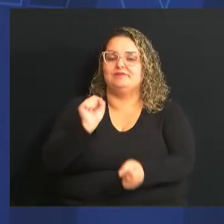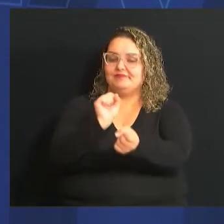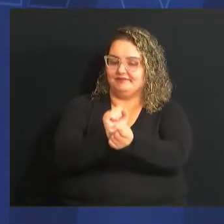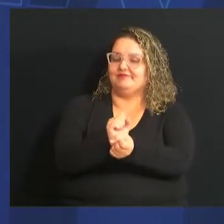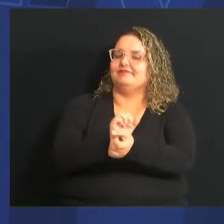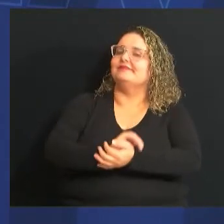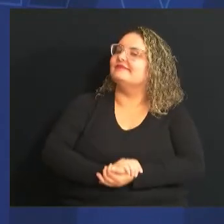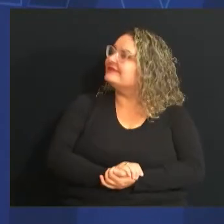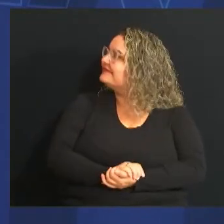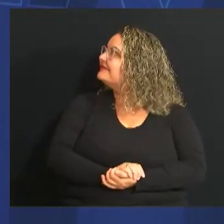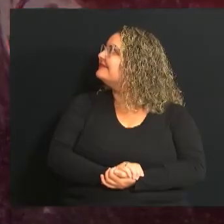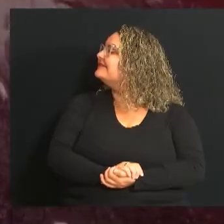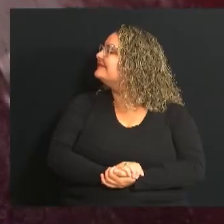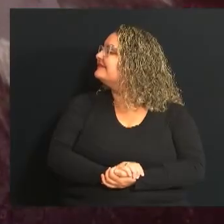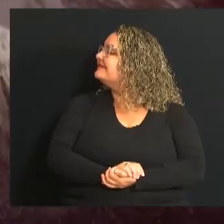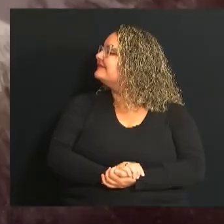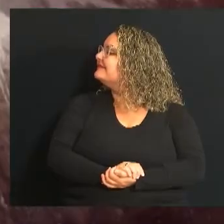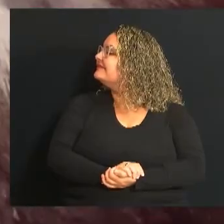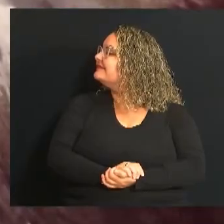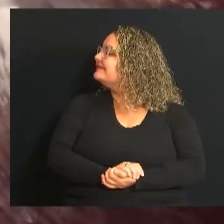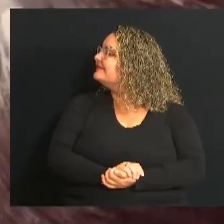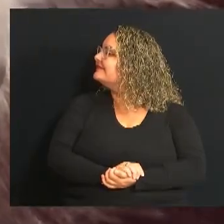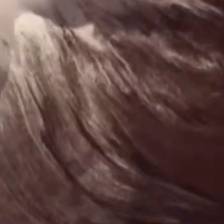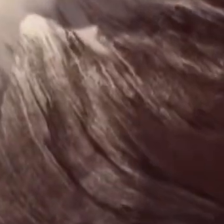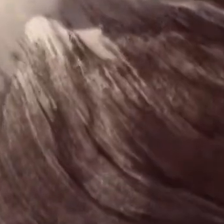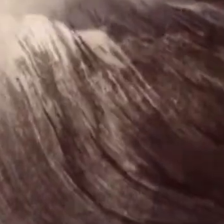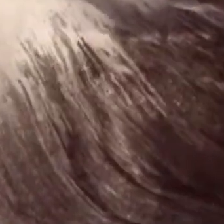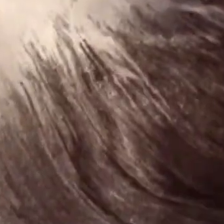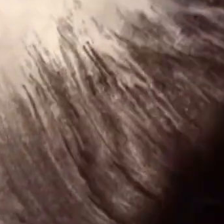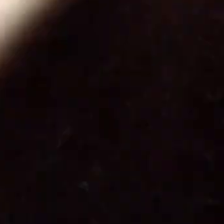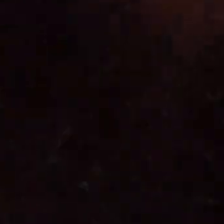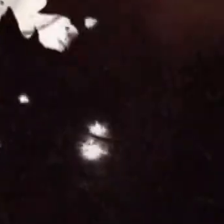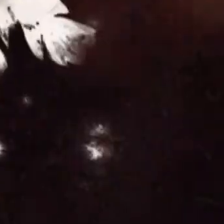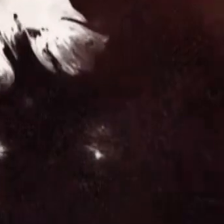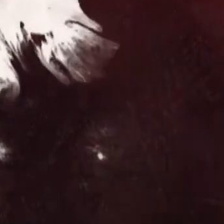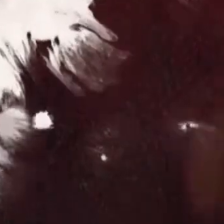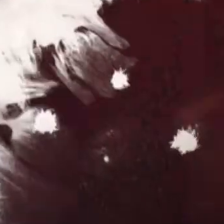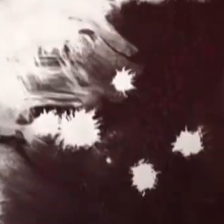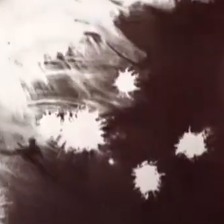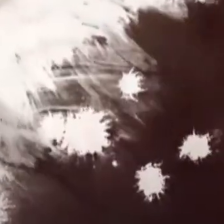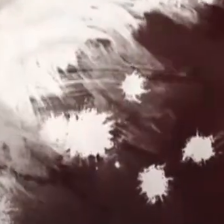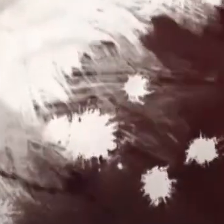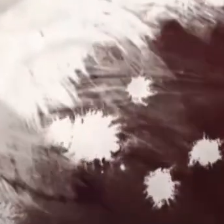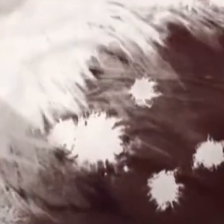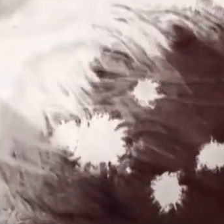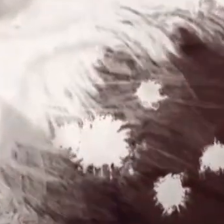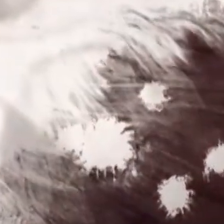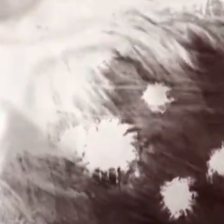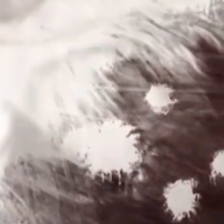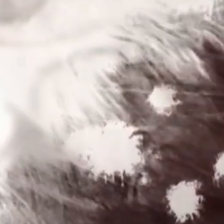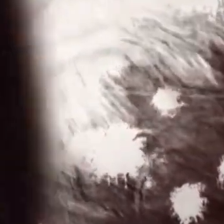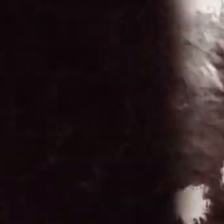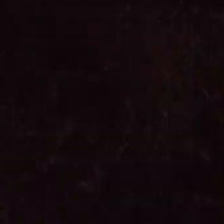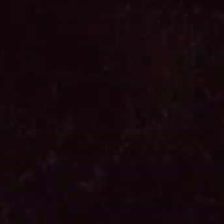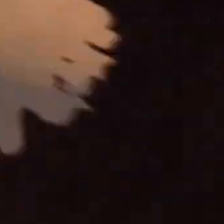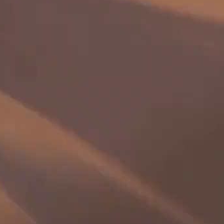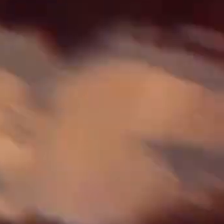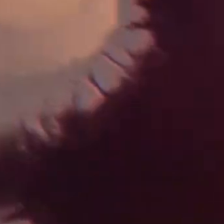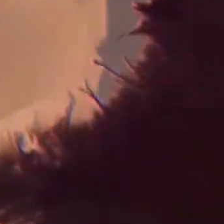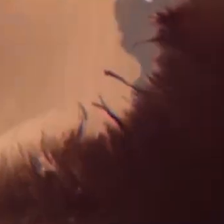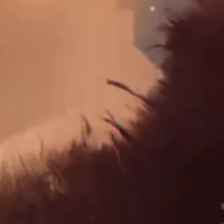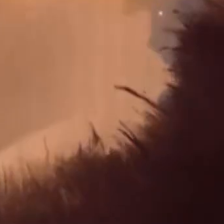falou da necessidade de juntar tudo num contrato só, né? Então, o Rony é o cara que sabe todo, procedimento da